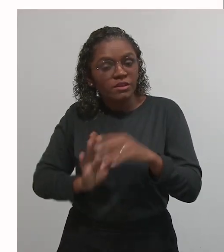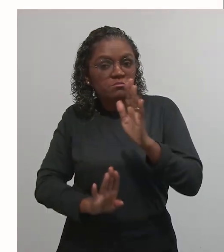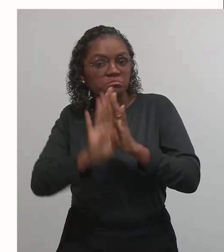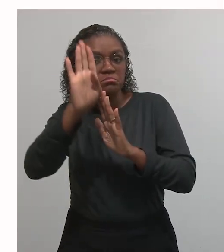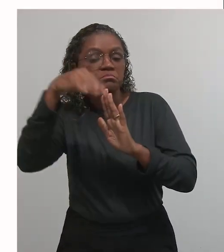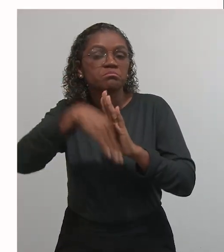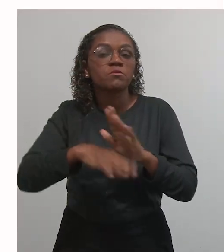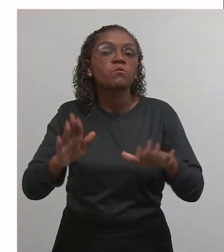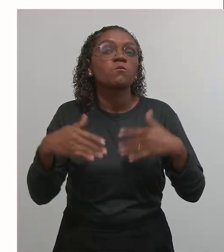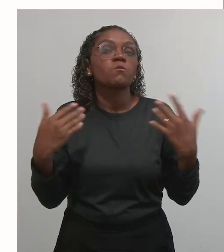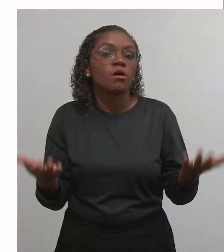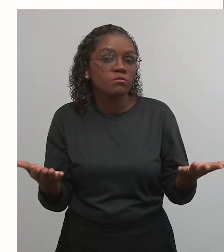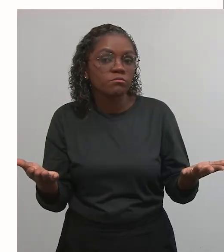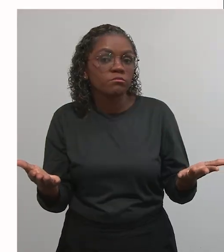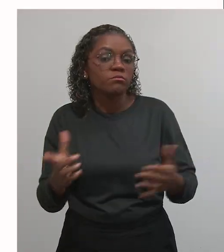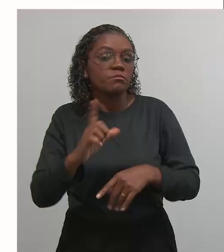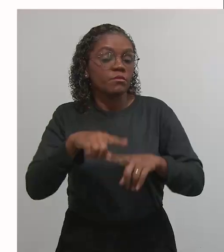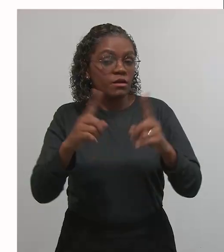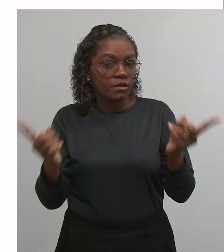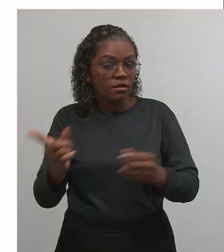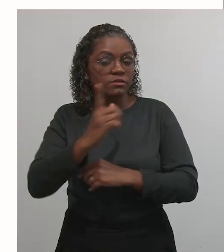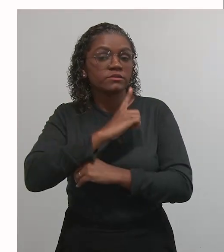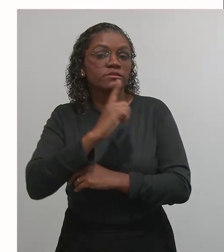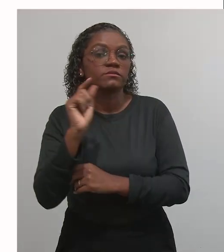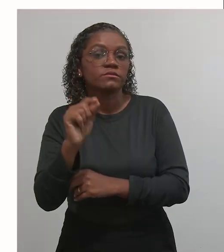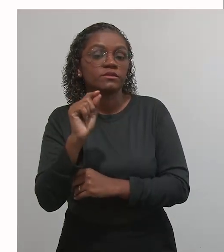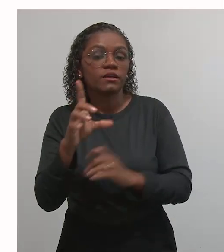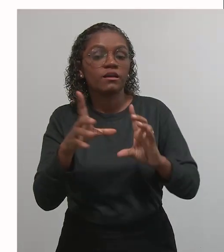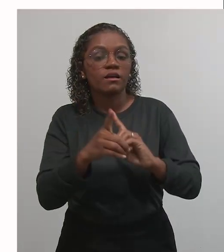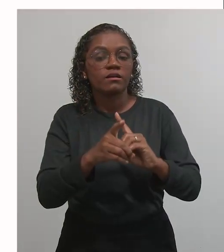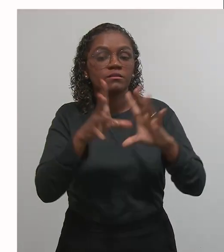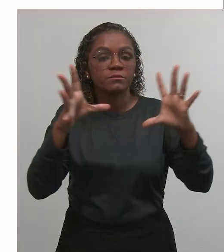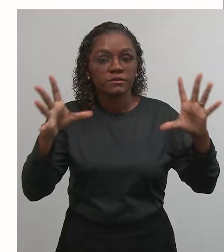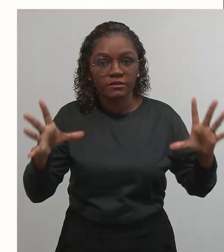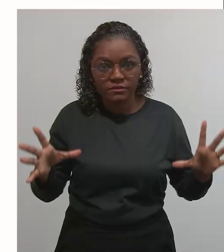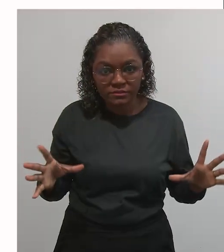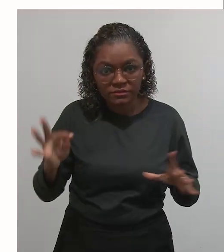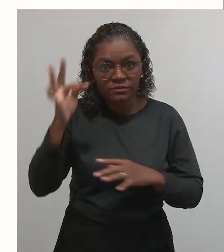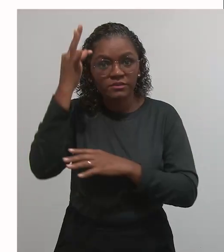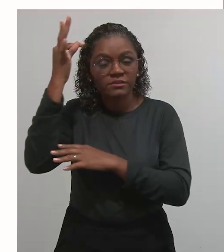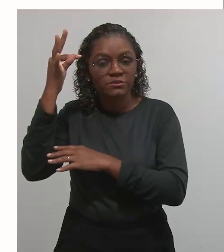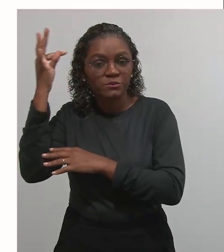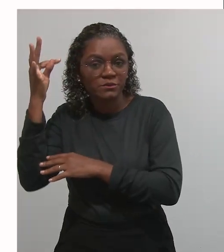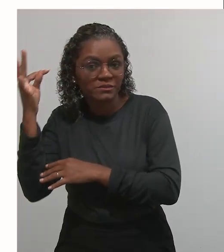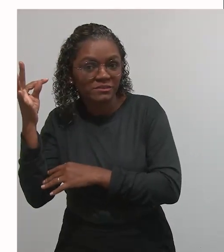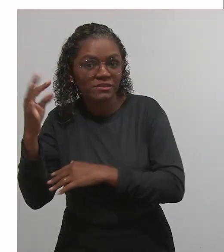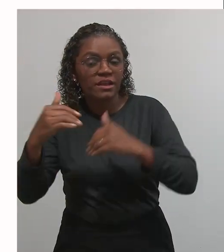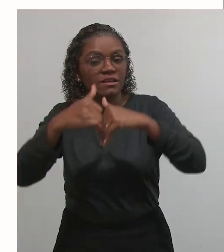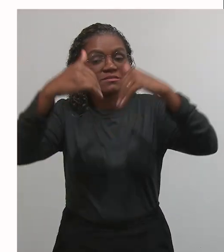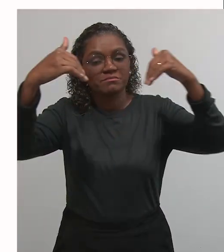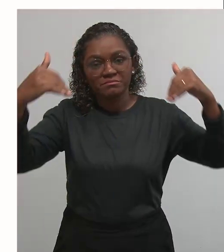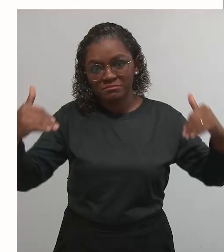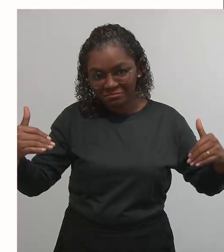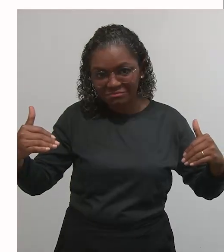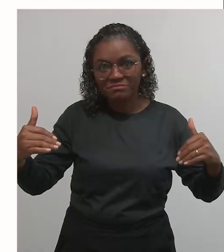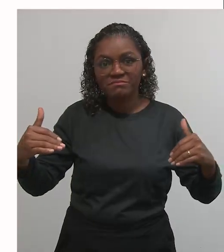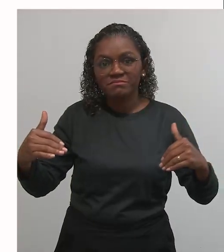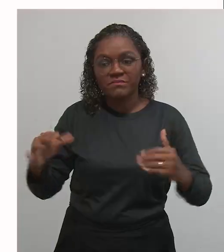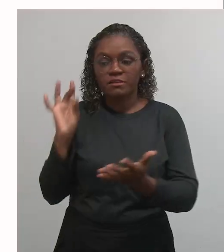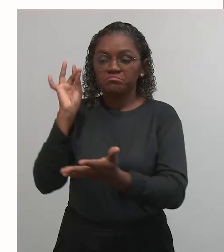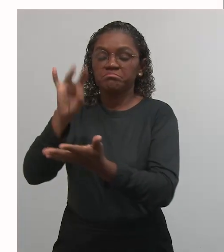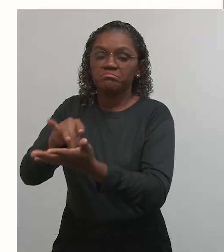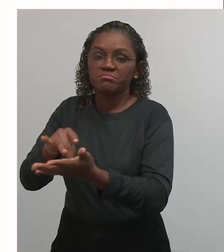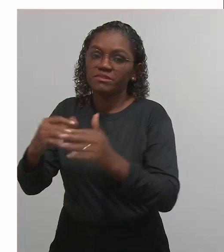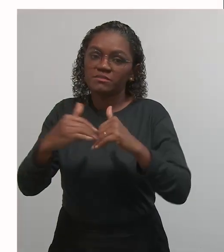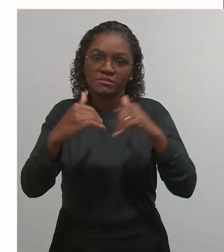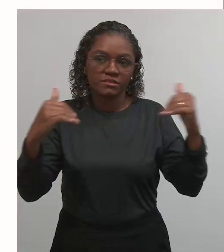Enfim, entre isso, né, a gente tem a democracia das teorias da competência, é uma democracia separada da realidade, ou seja,